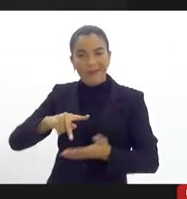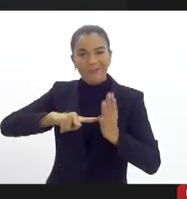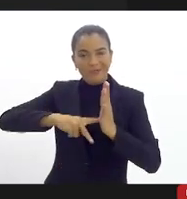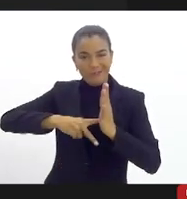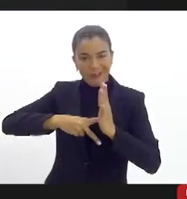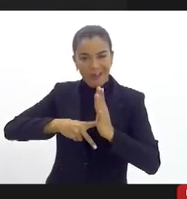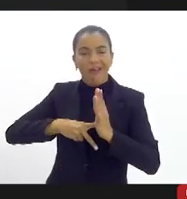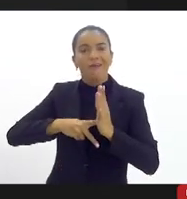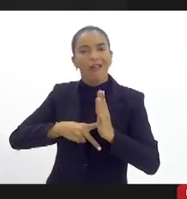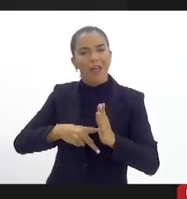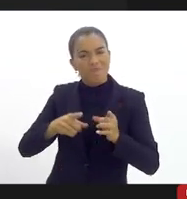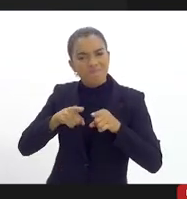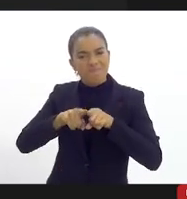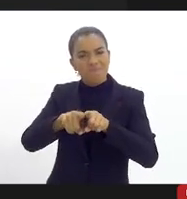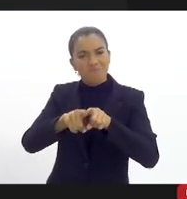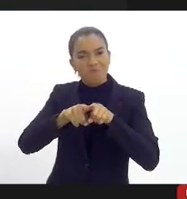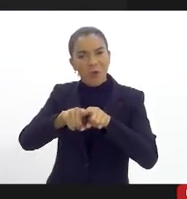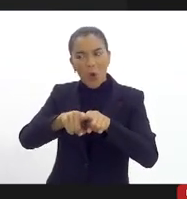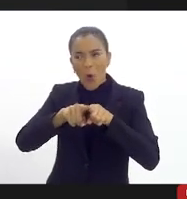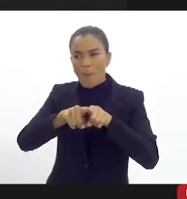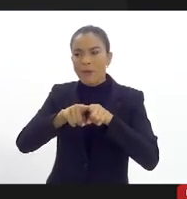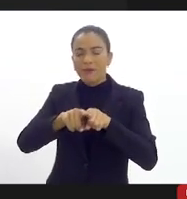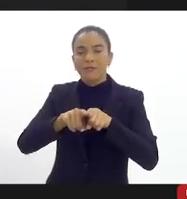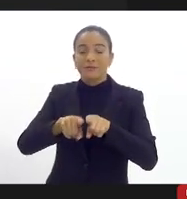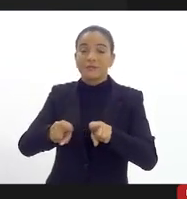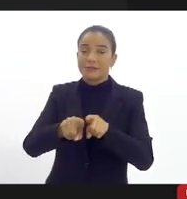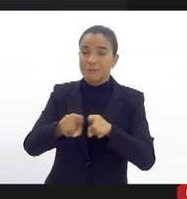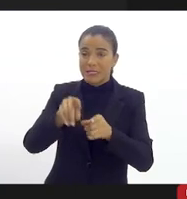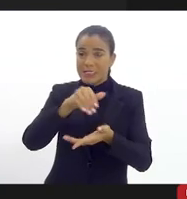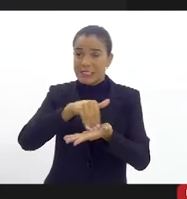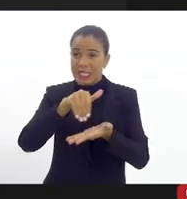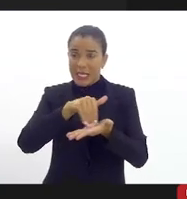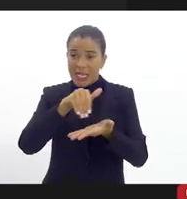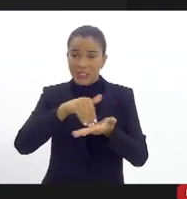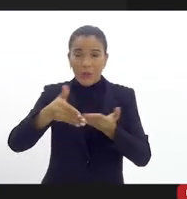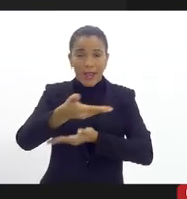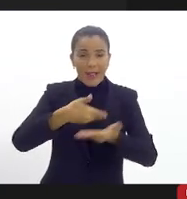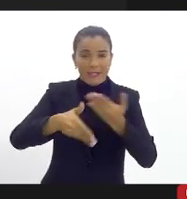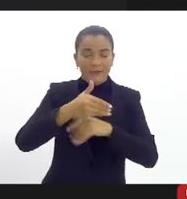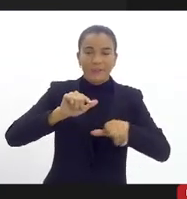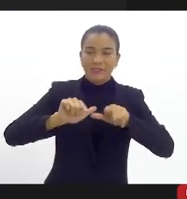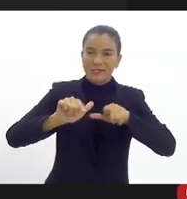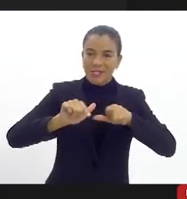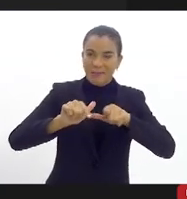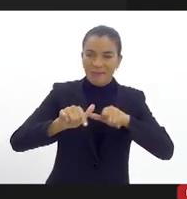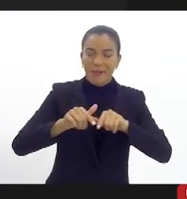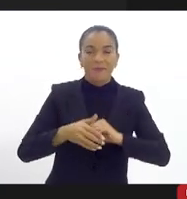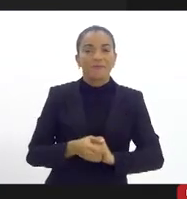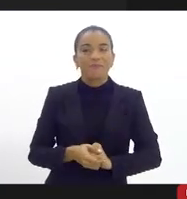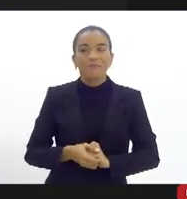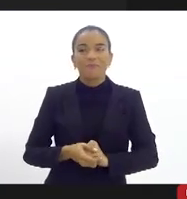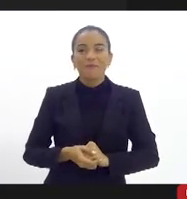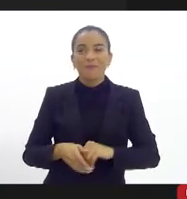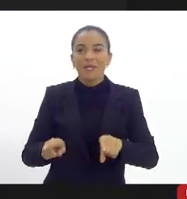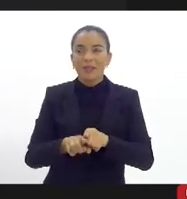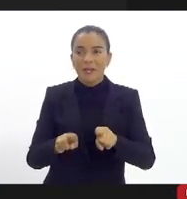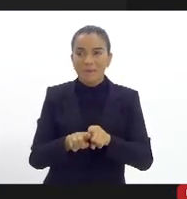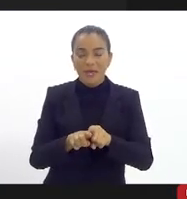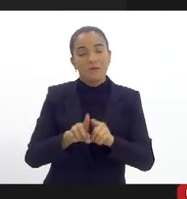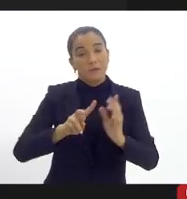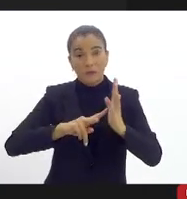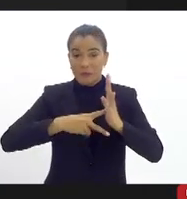também da nossa direção da conta é secretário de relações de trabalho e também um Sindicato